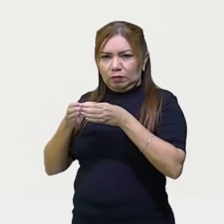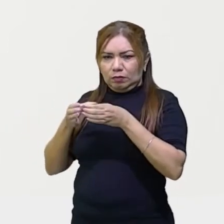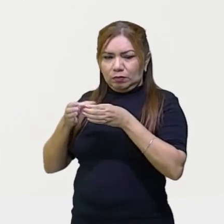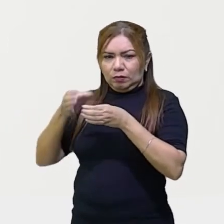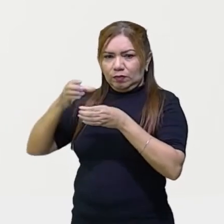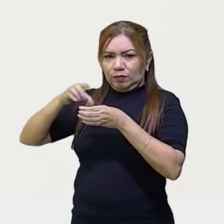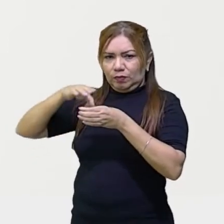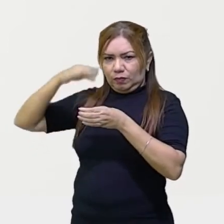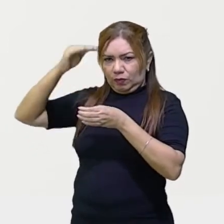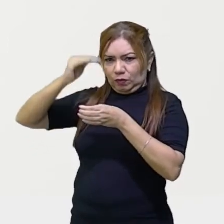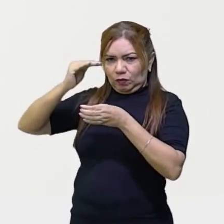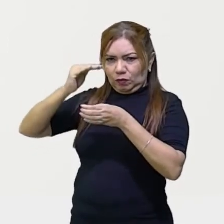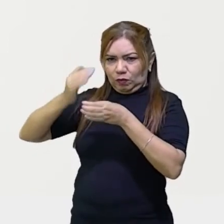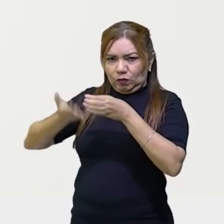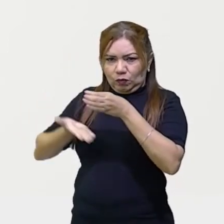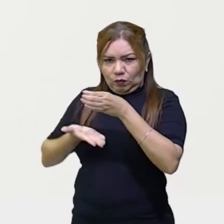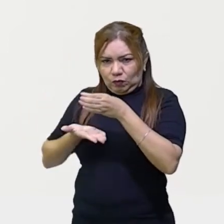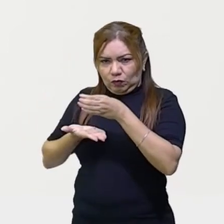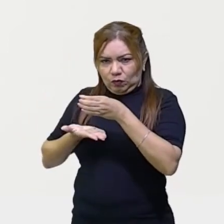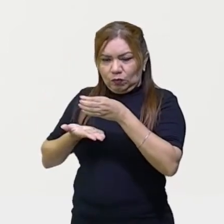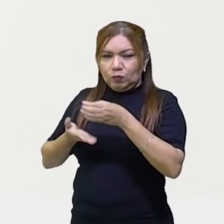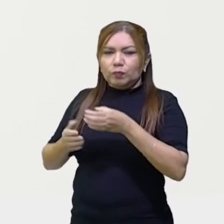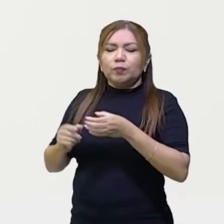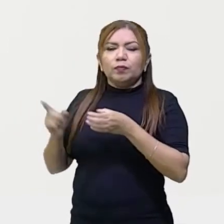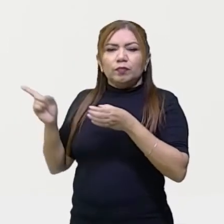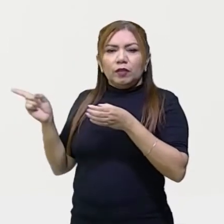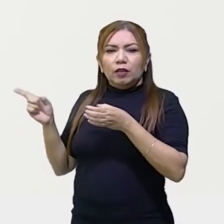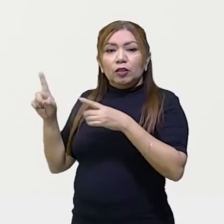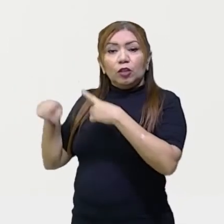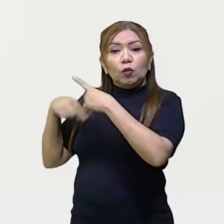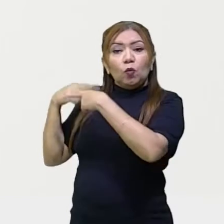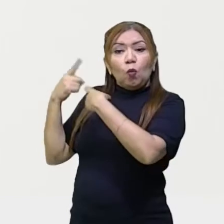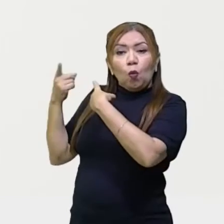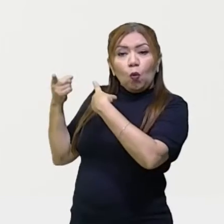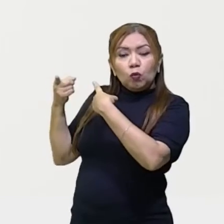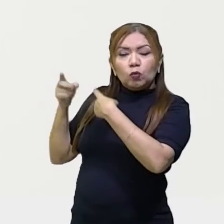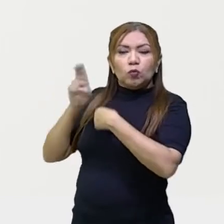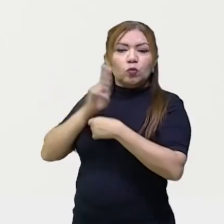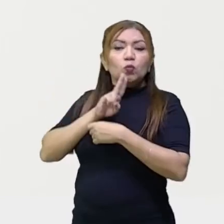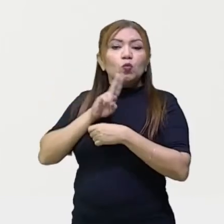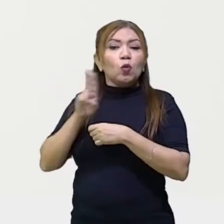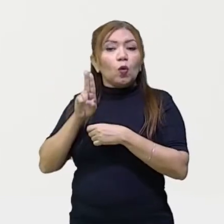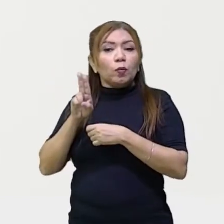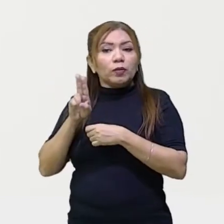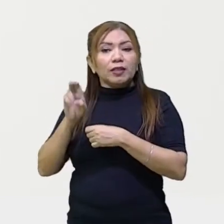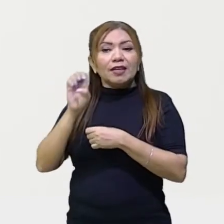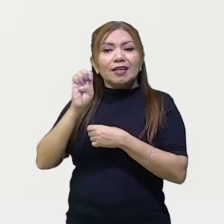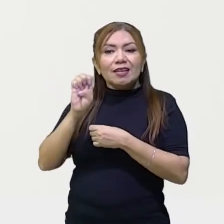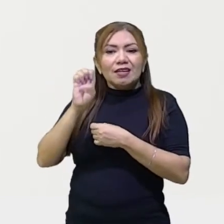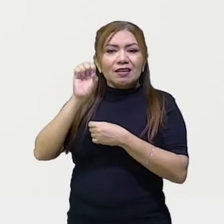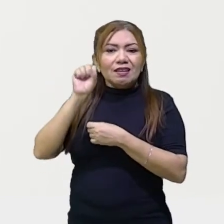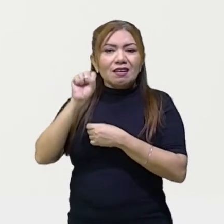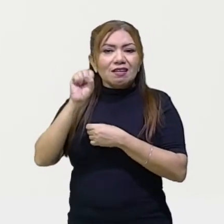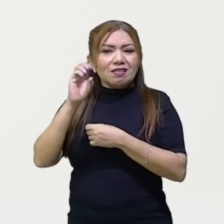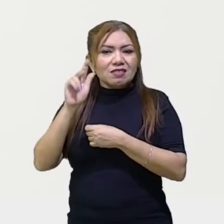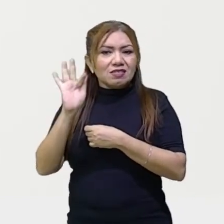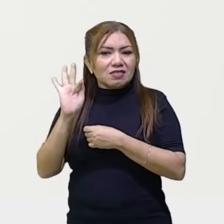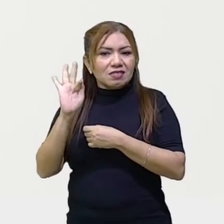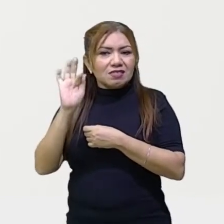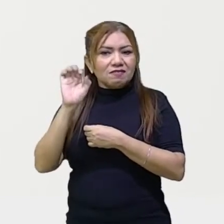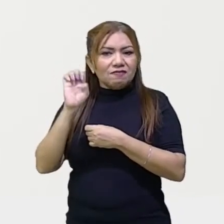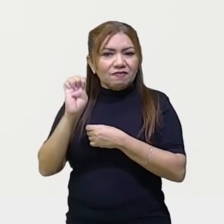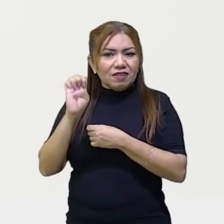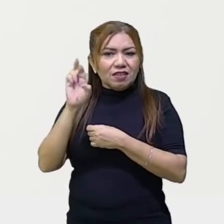inferior Ok e tenho nossa querida espera a esfera é um sólido geométrico